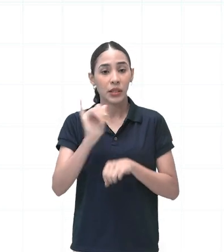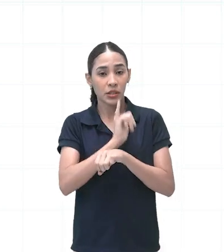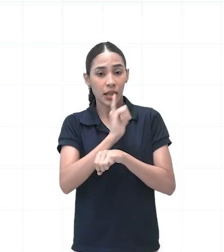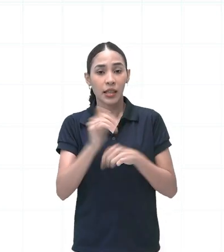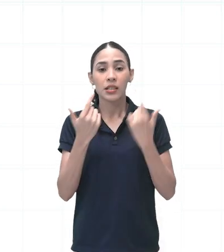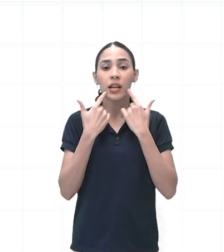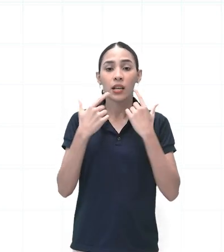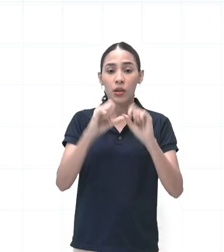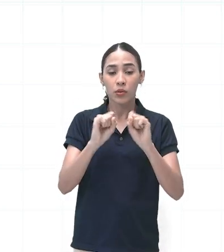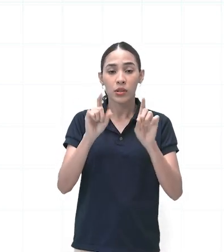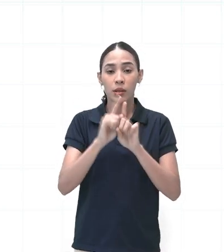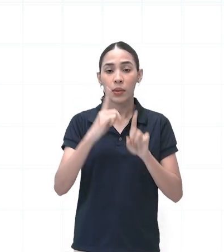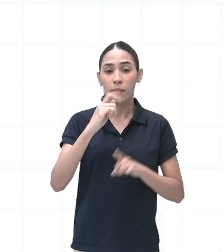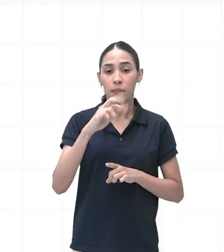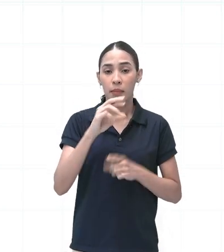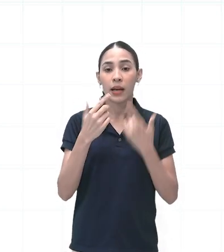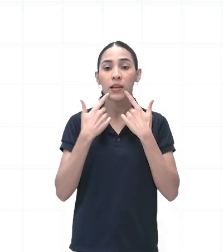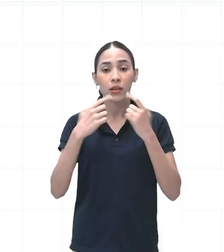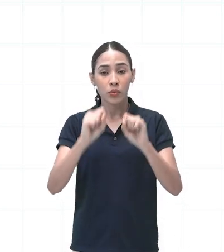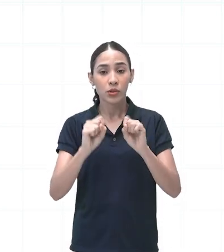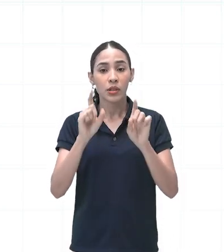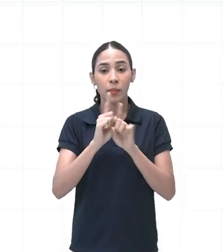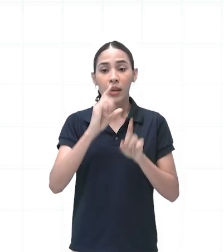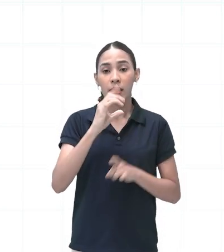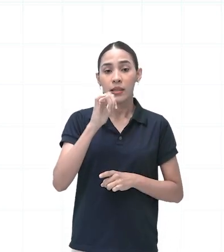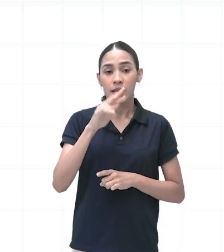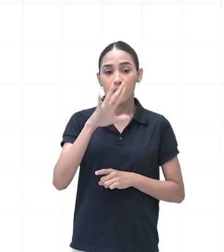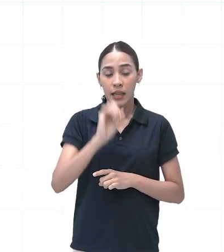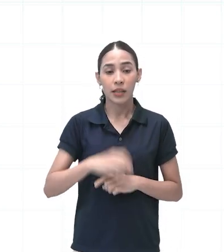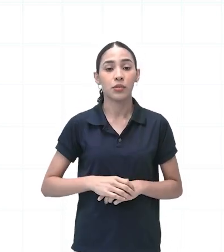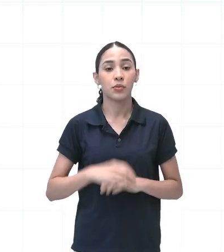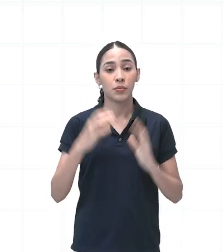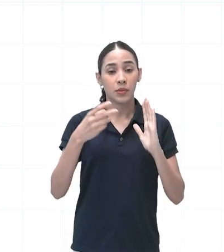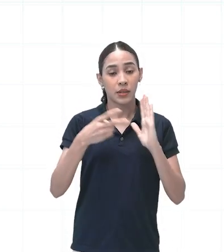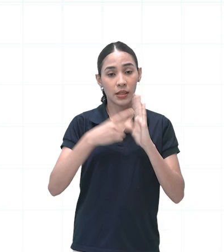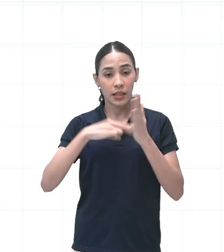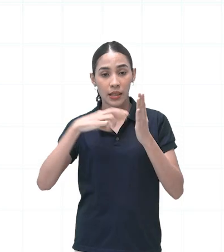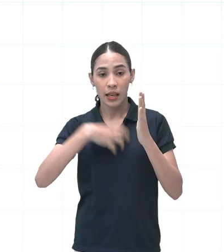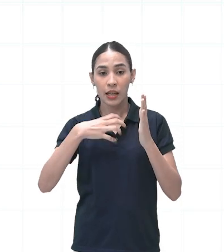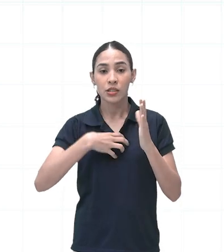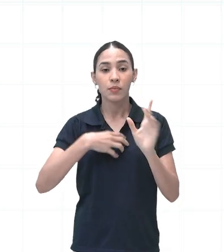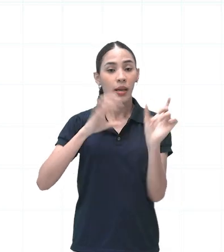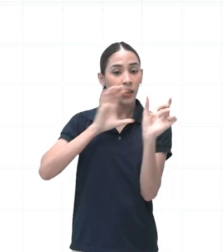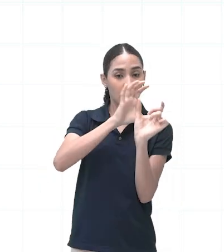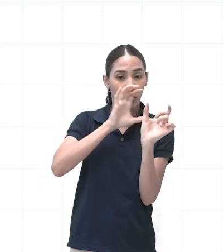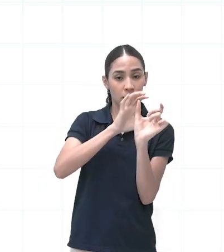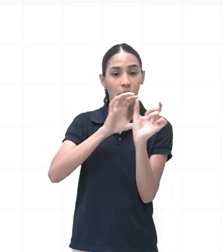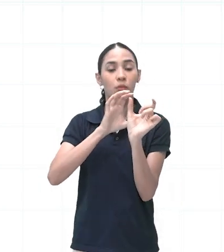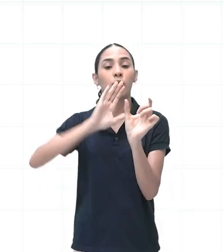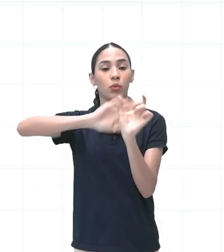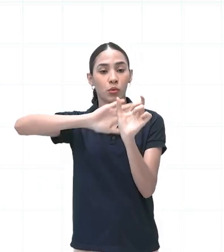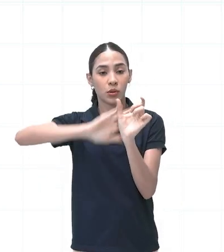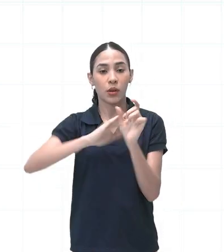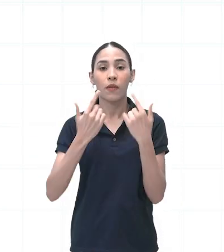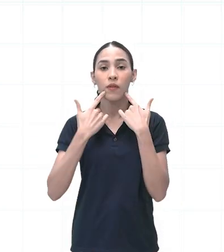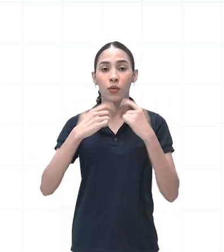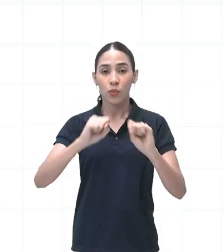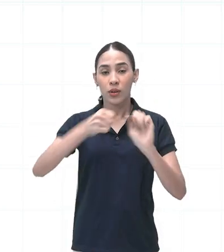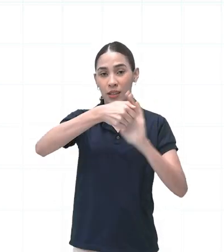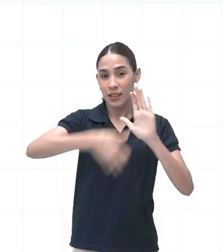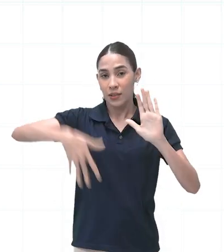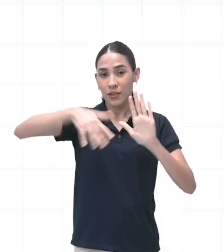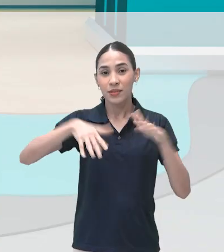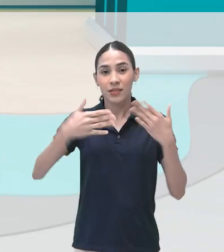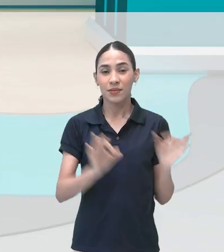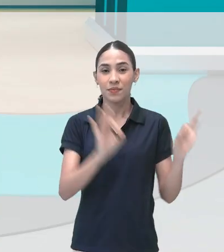recursos linguísticos, paralinguísticos e cinésicos, semântica, denotação e conotação, figuras de linguagem.